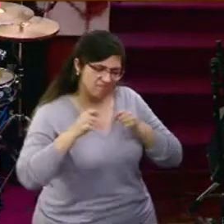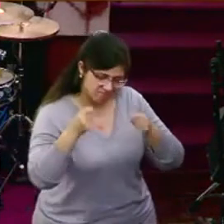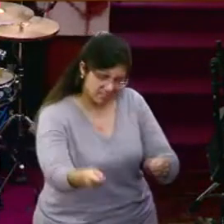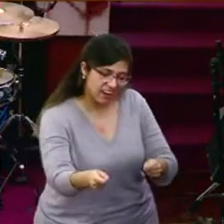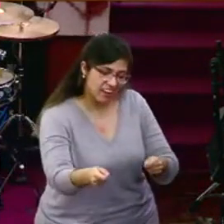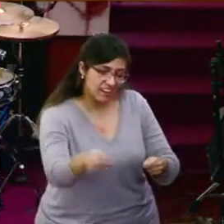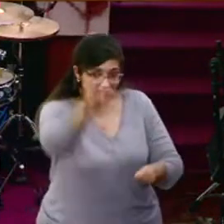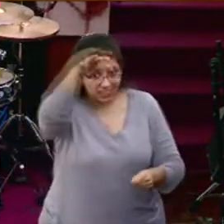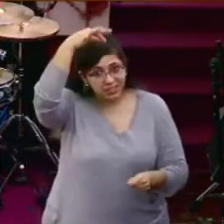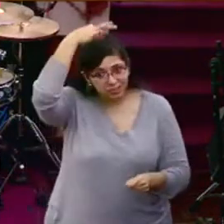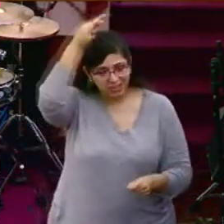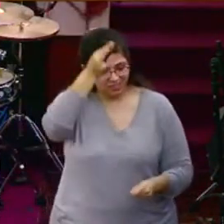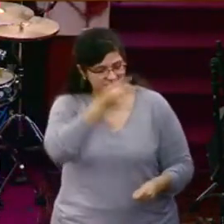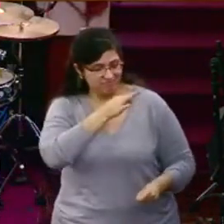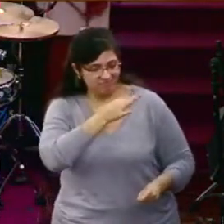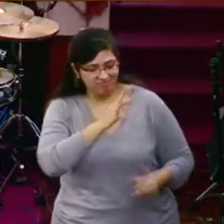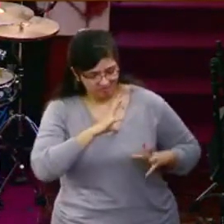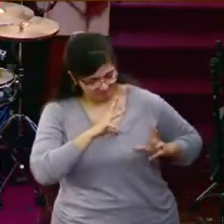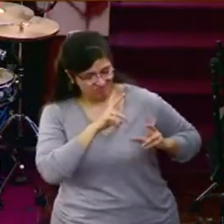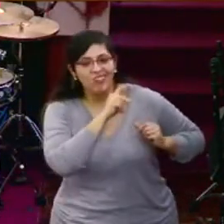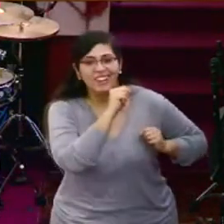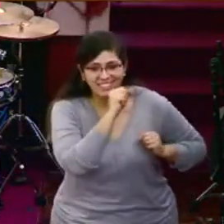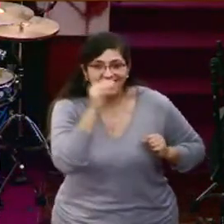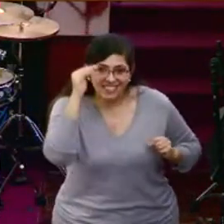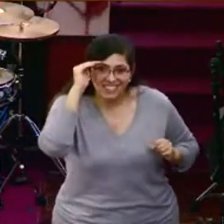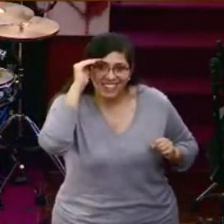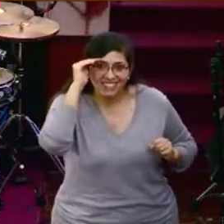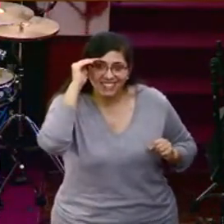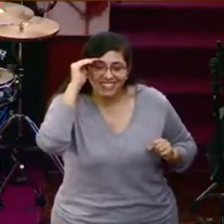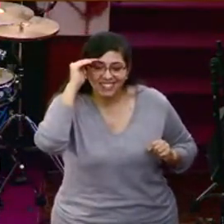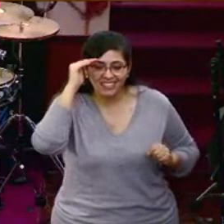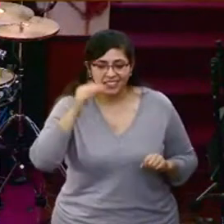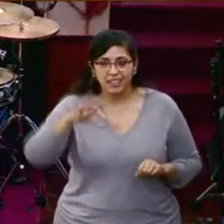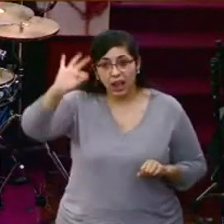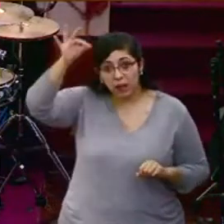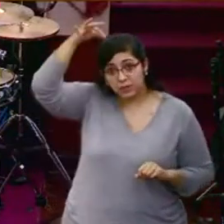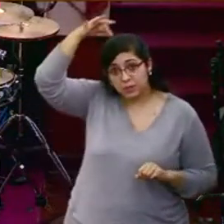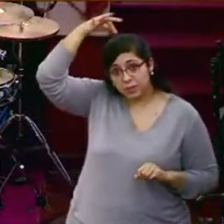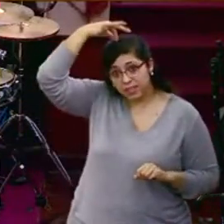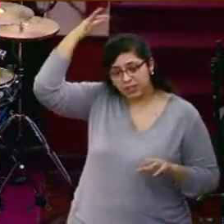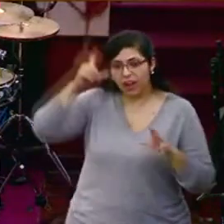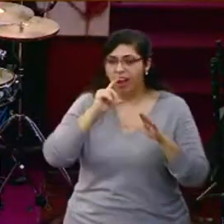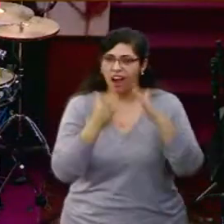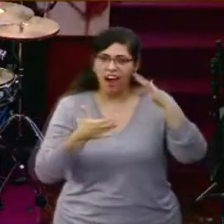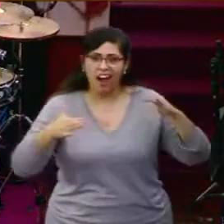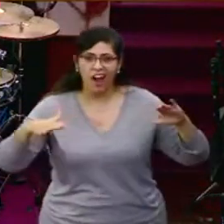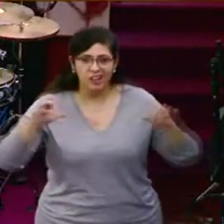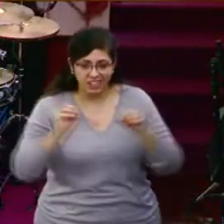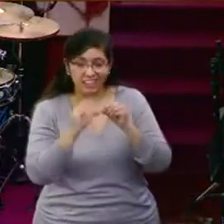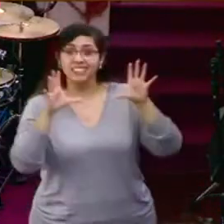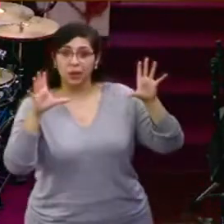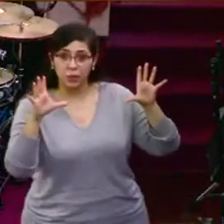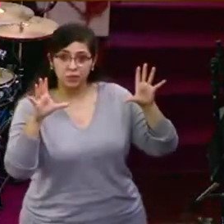veio do espírito de deus o espírito de deus que pairava sobre as águas quando a terra foi criada